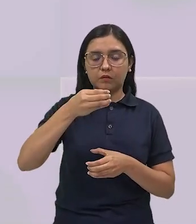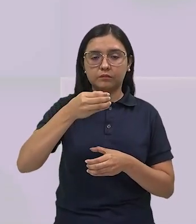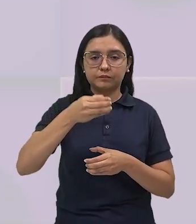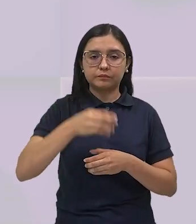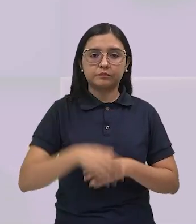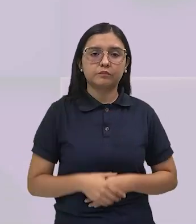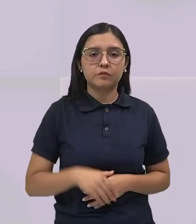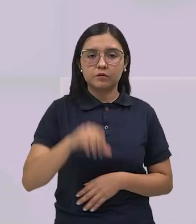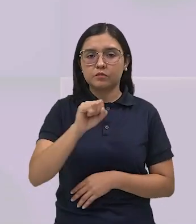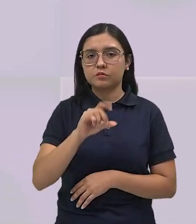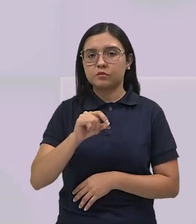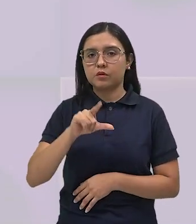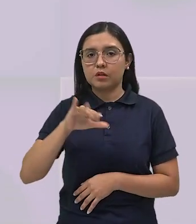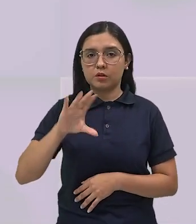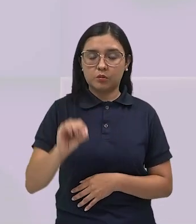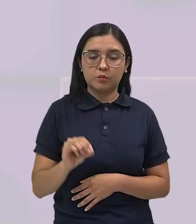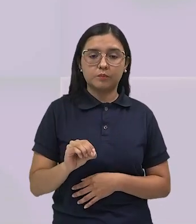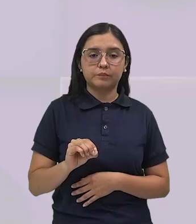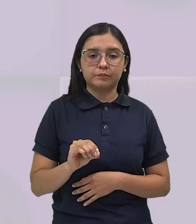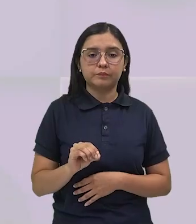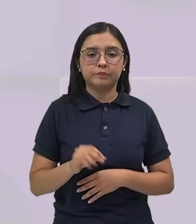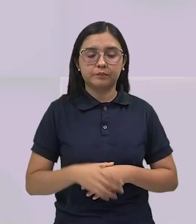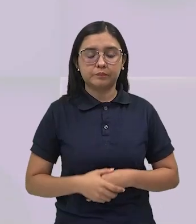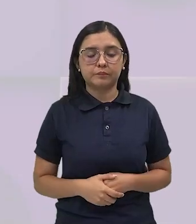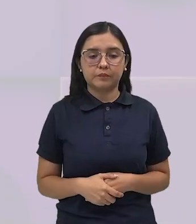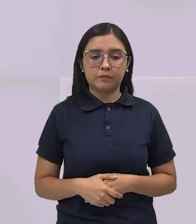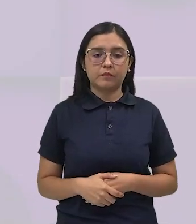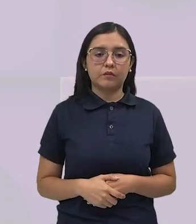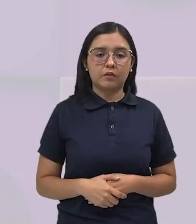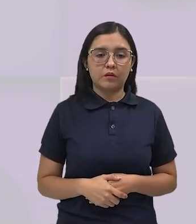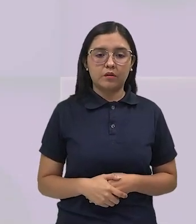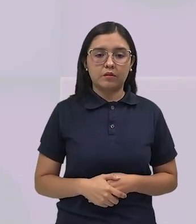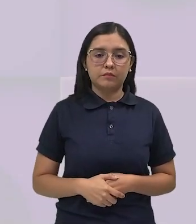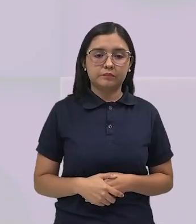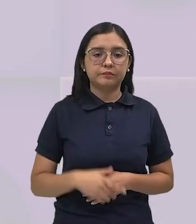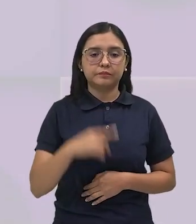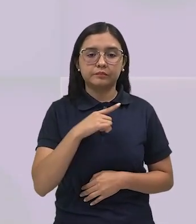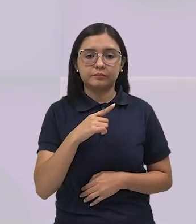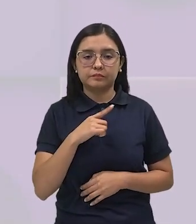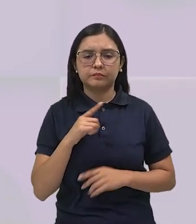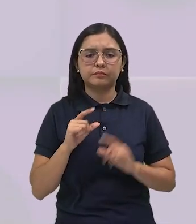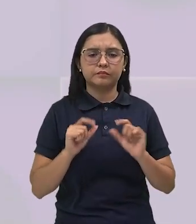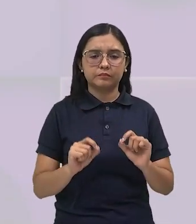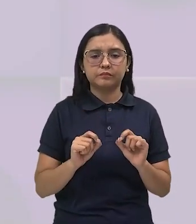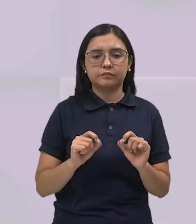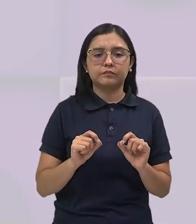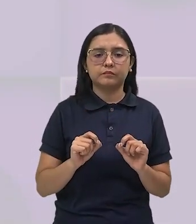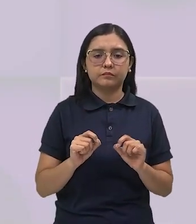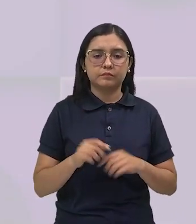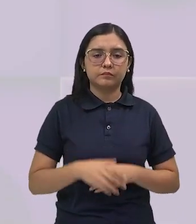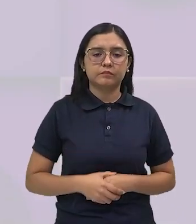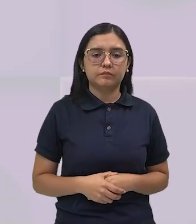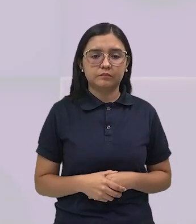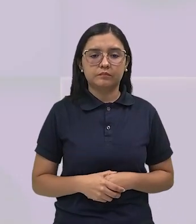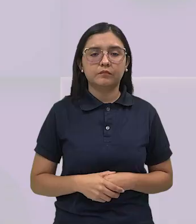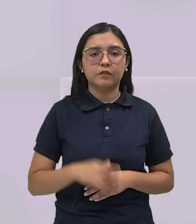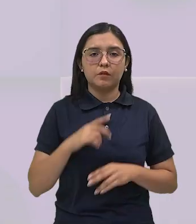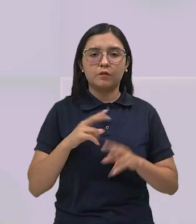um sólido, já sabe que ele está ocupando um espaço certo